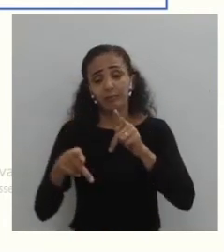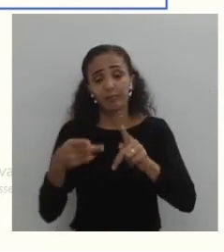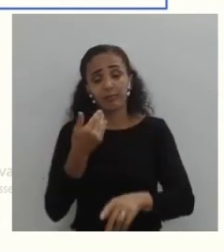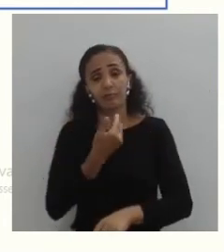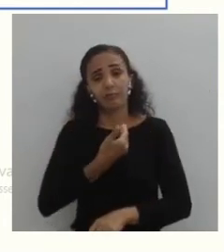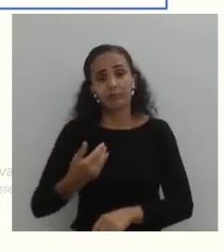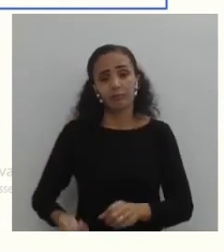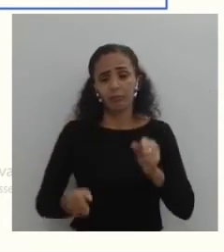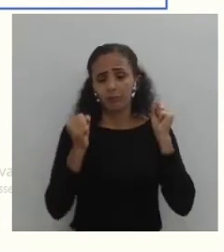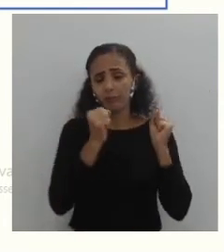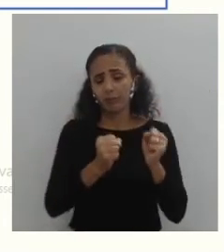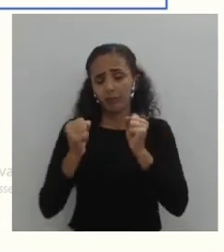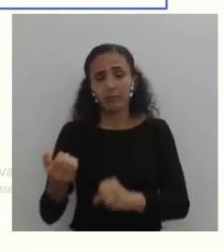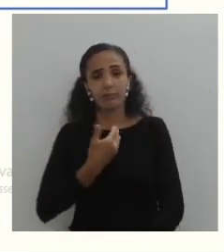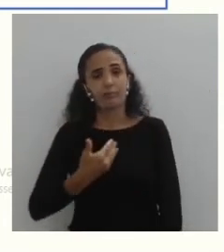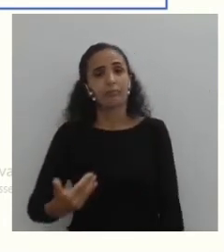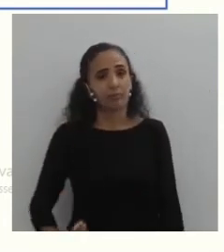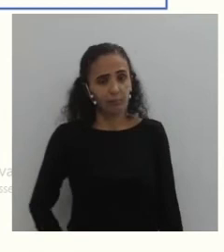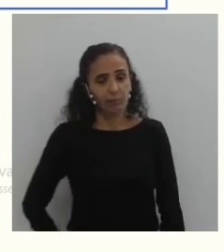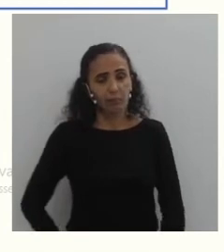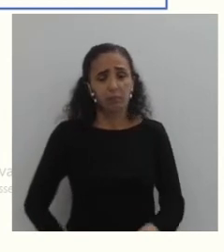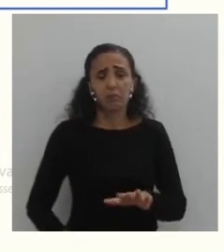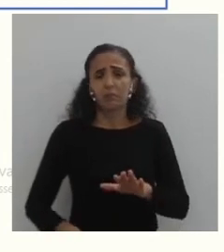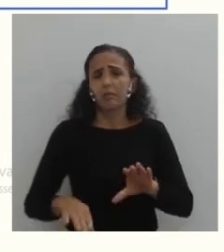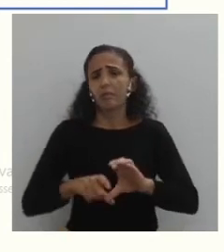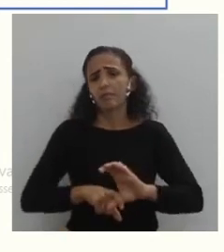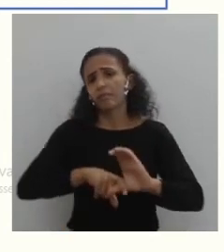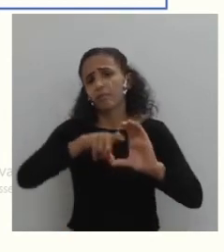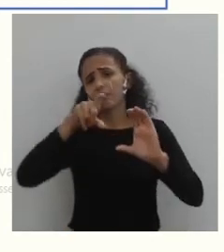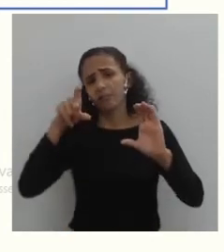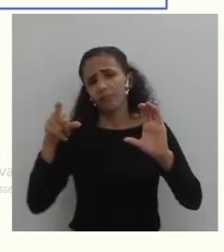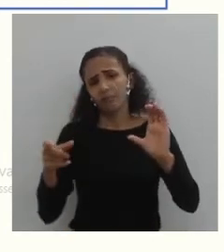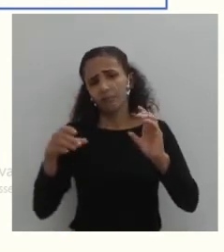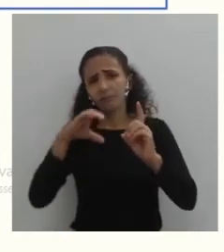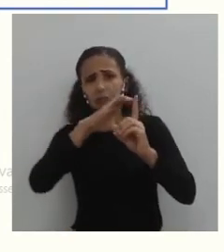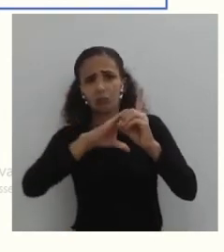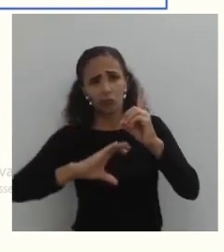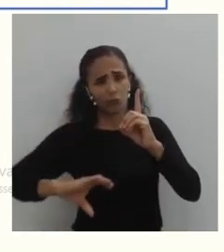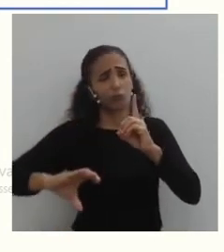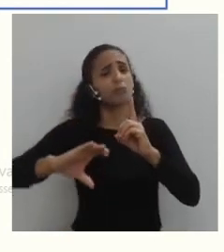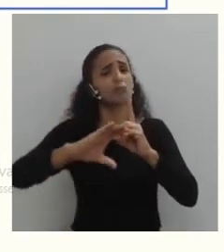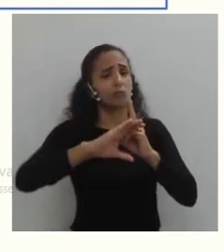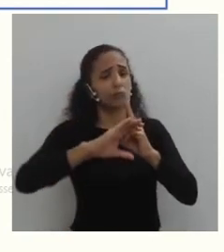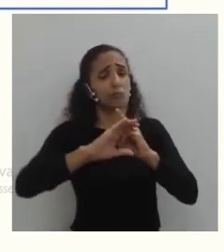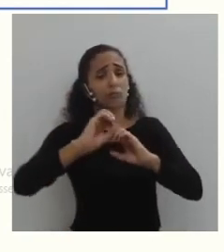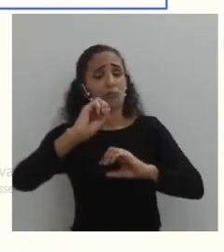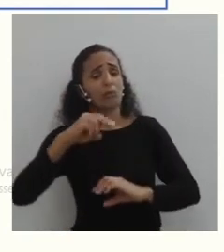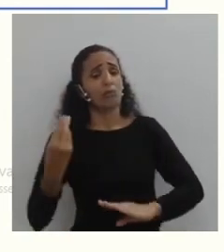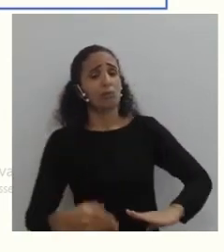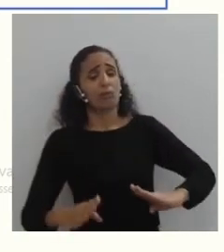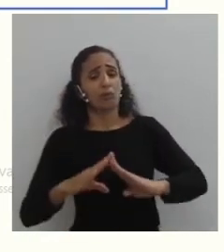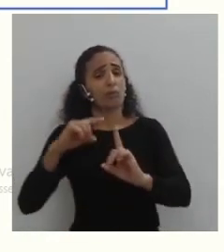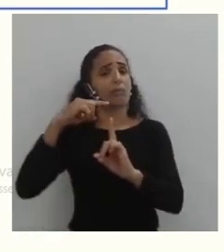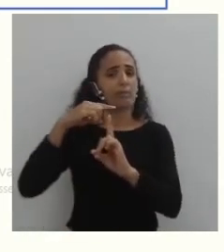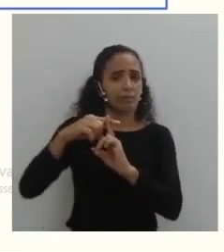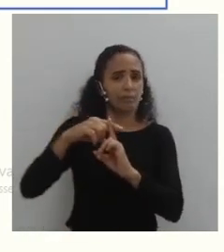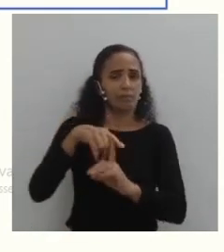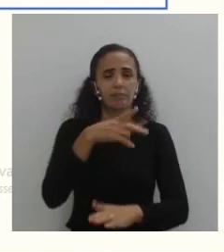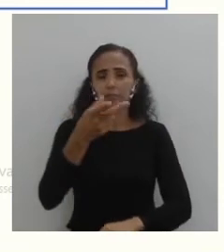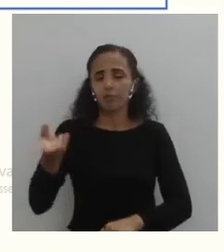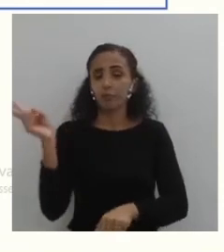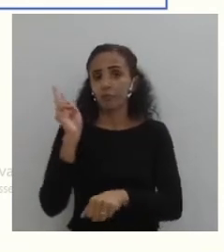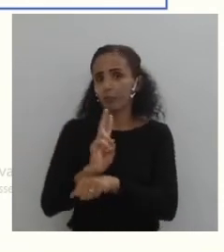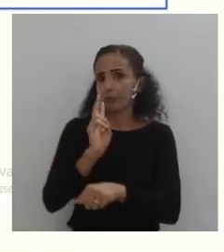se manter independente em relação aos cultos religiosos ou igrejas. Deve proteger